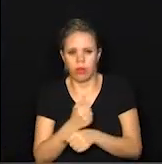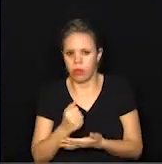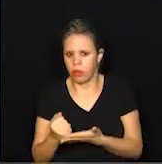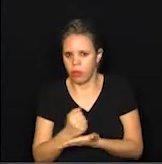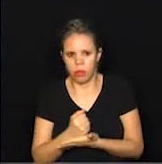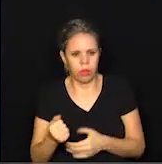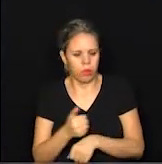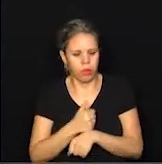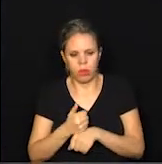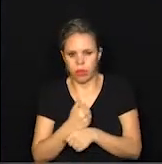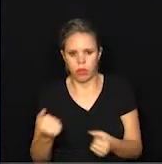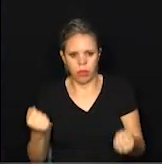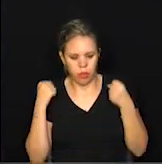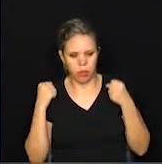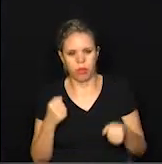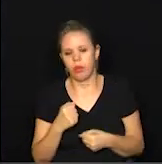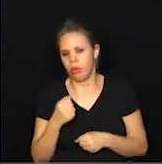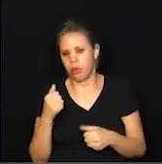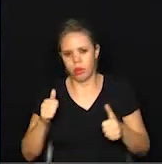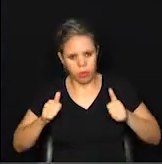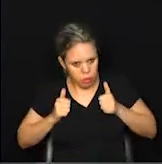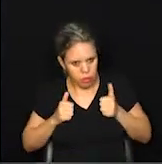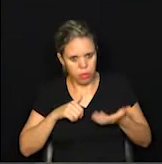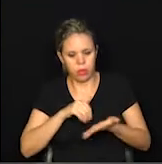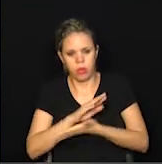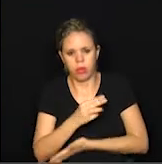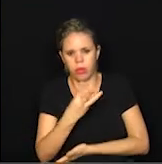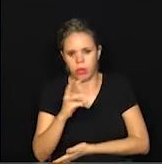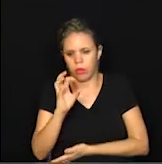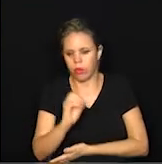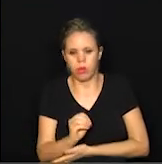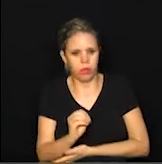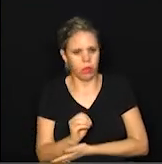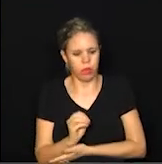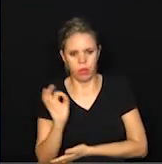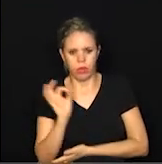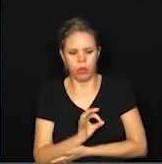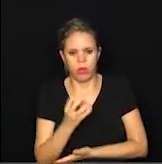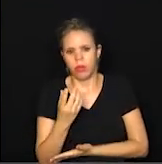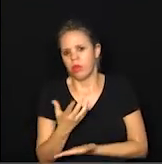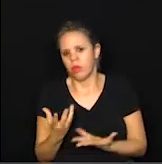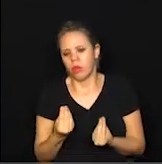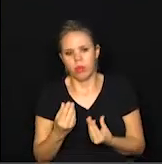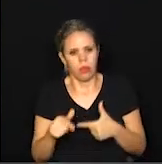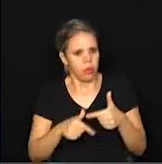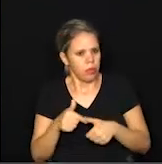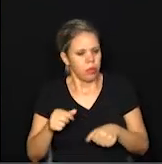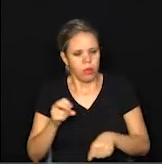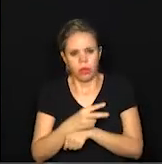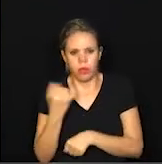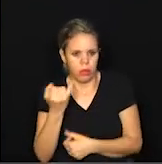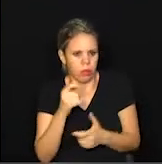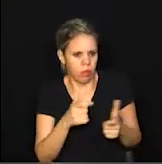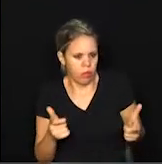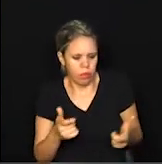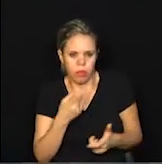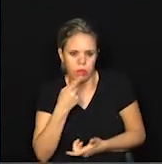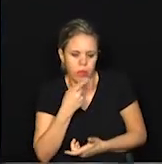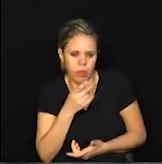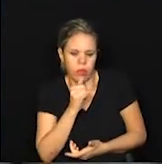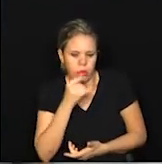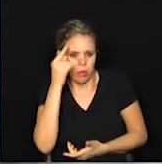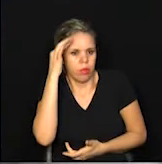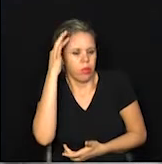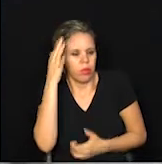um desemprego de 30% na nossa área, um desemprego significativo. Vamos falar, só para vocês